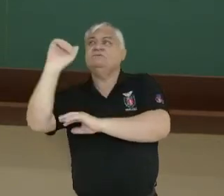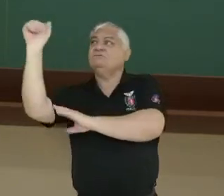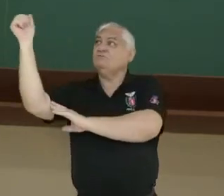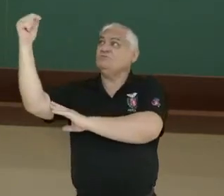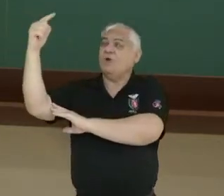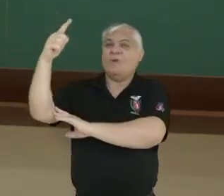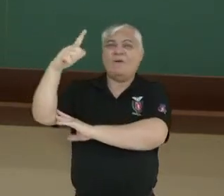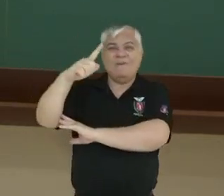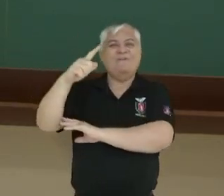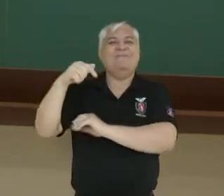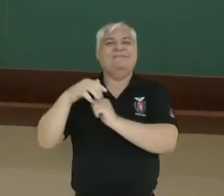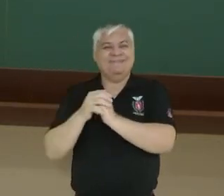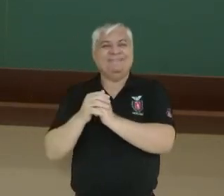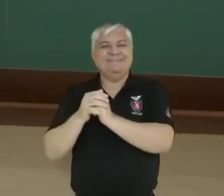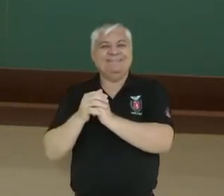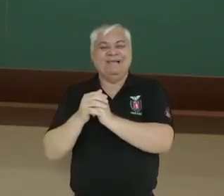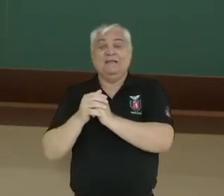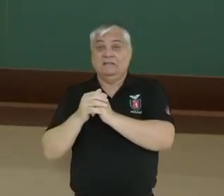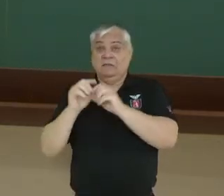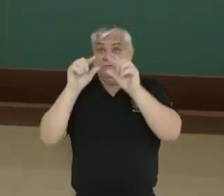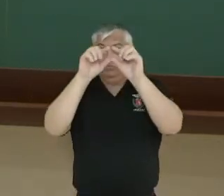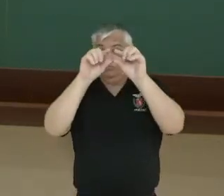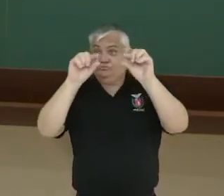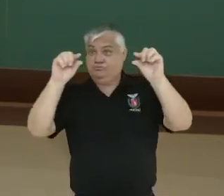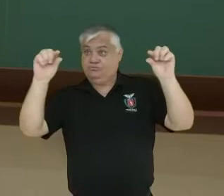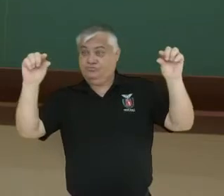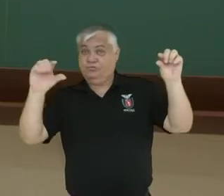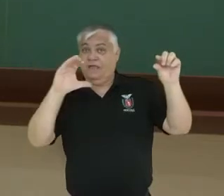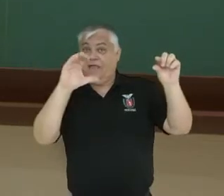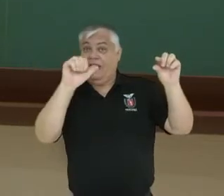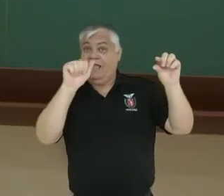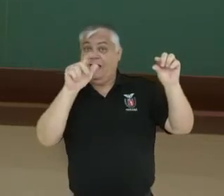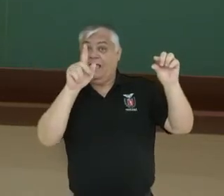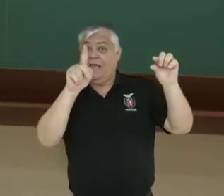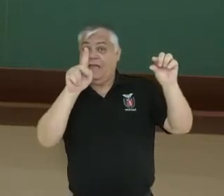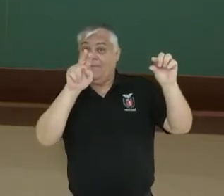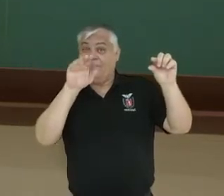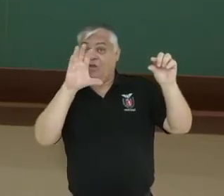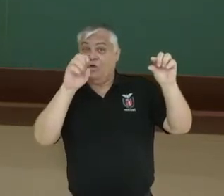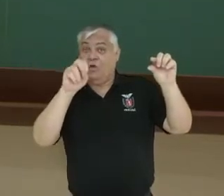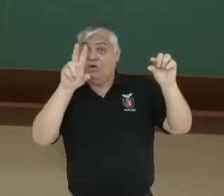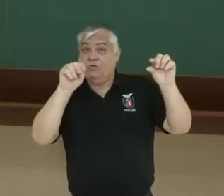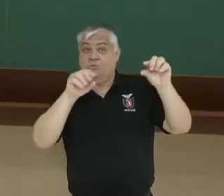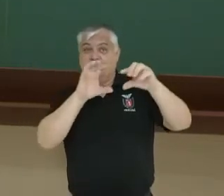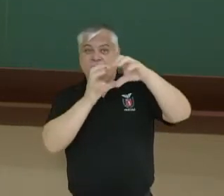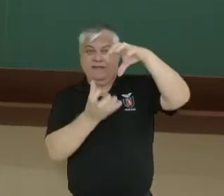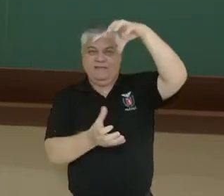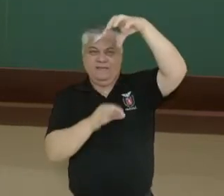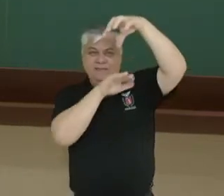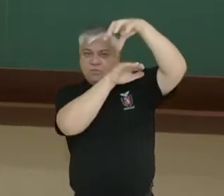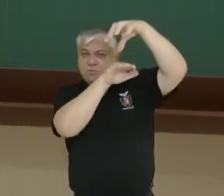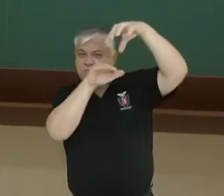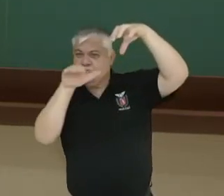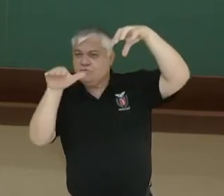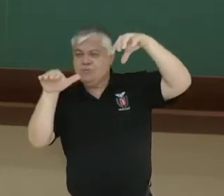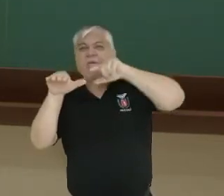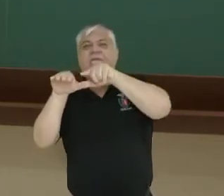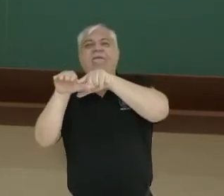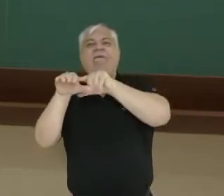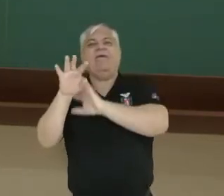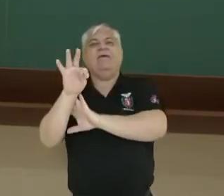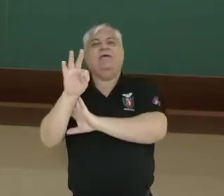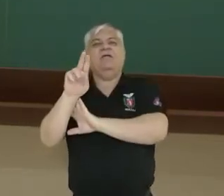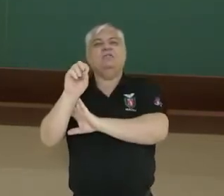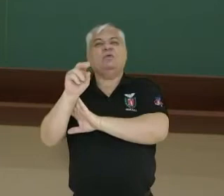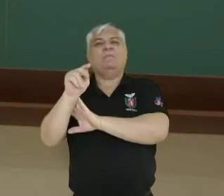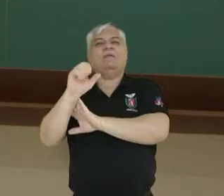Sol. Então, do trópico de Capricórnio até o trópico de Câncer, nós vamos ter essa área chamada de tropical. Onde